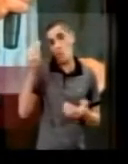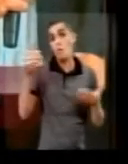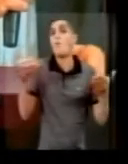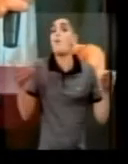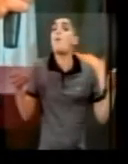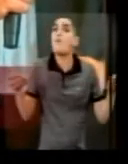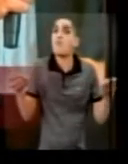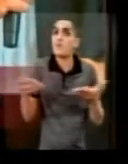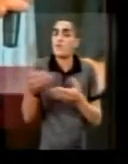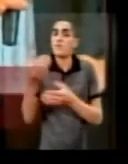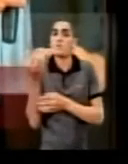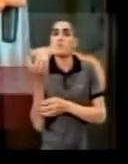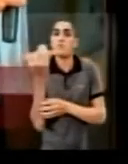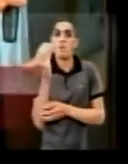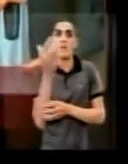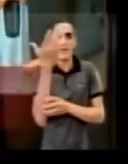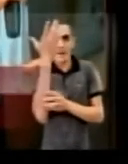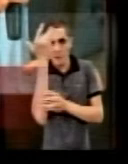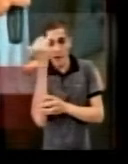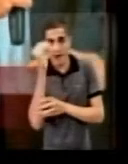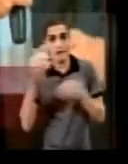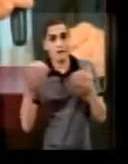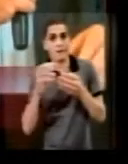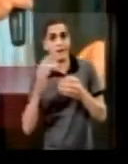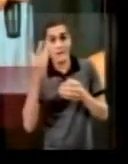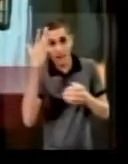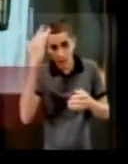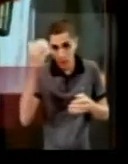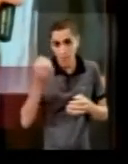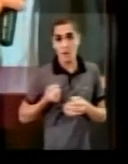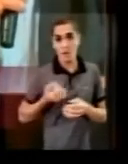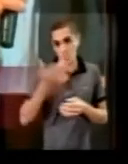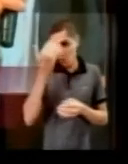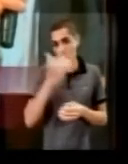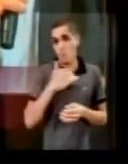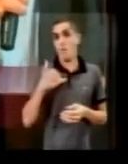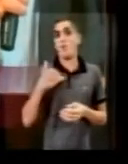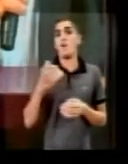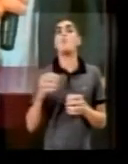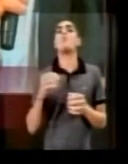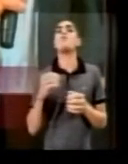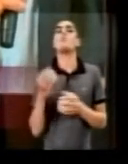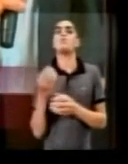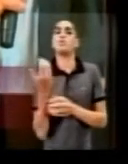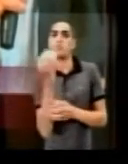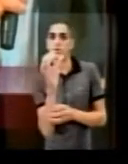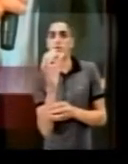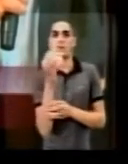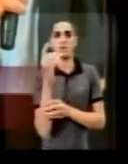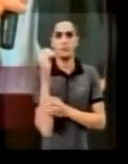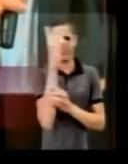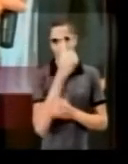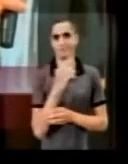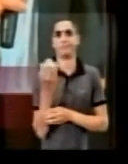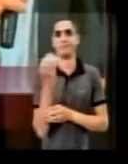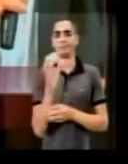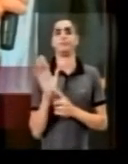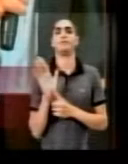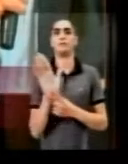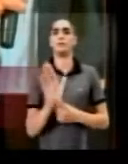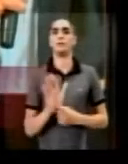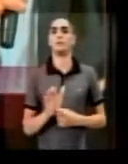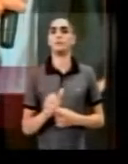amanhã e o de amanhã no domingo. Nós tivemos até essa semana 20 óbitos.